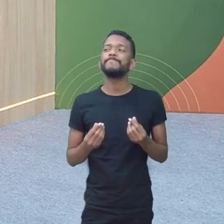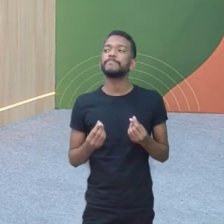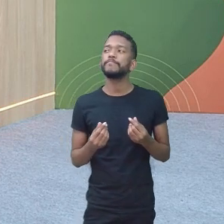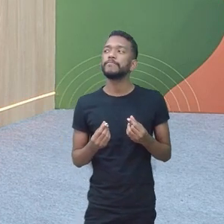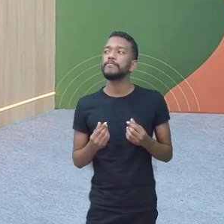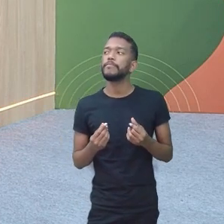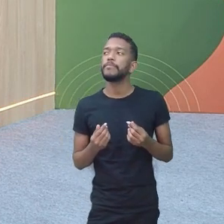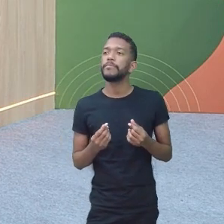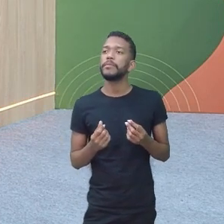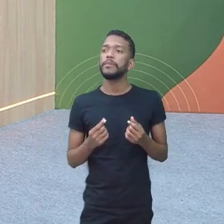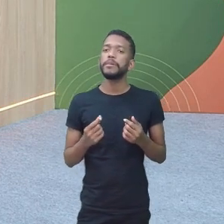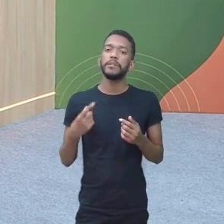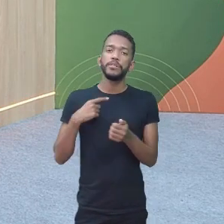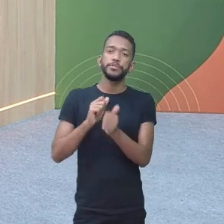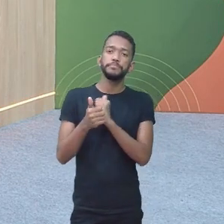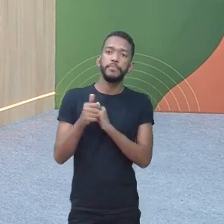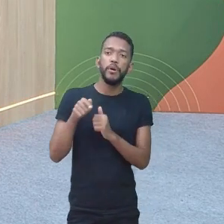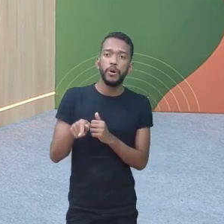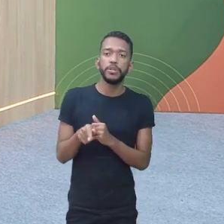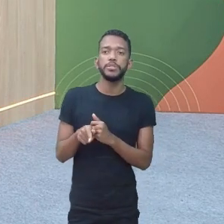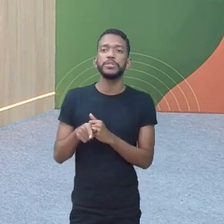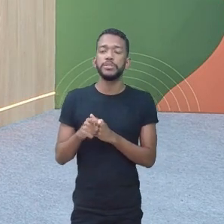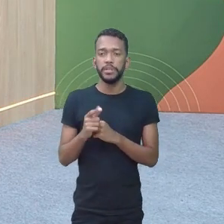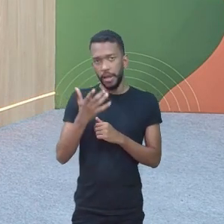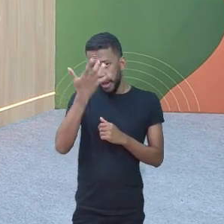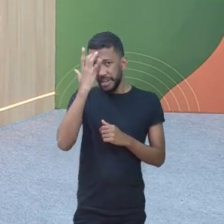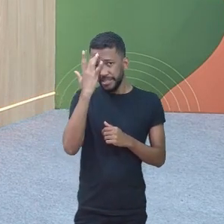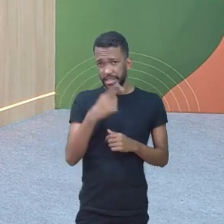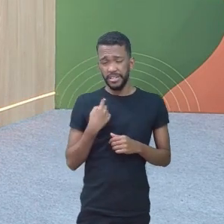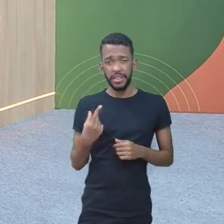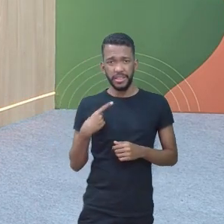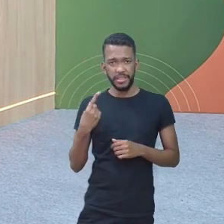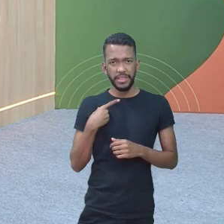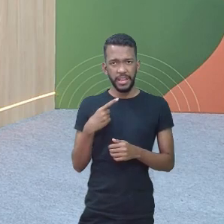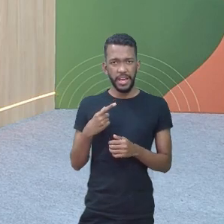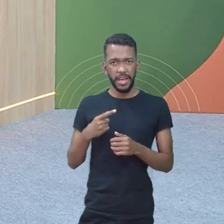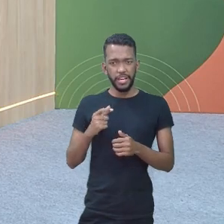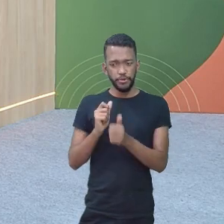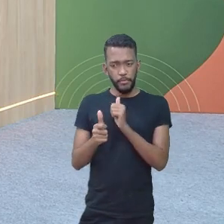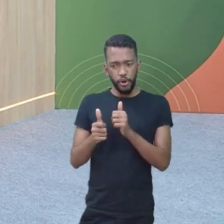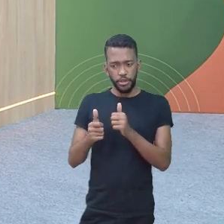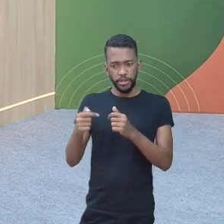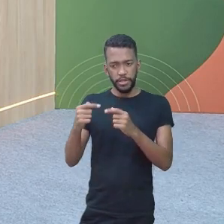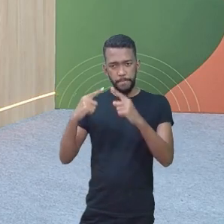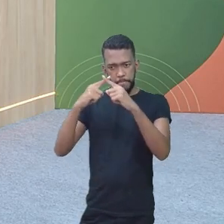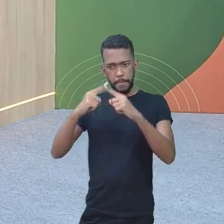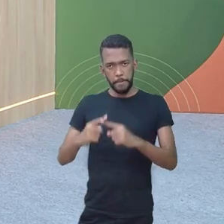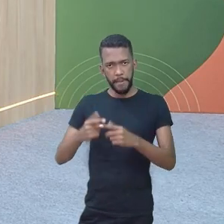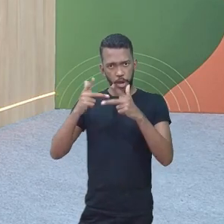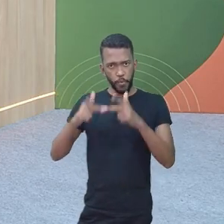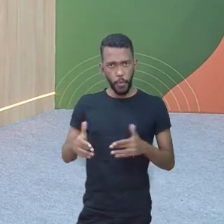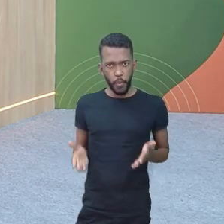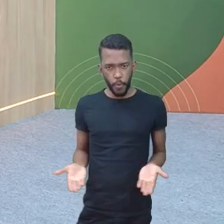esses esportes. Será que a gente tinha a mesma quantidade de esporte que a gente tem hoje? Será que não? Será que a